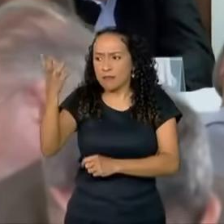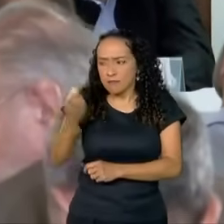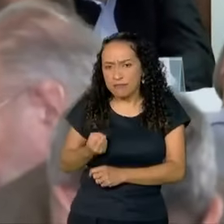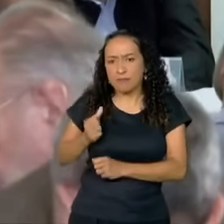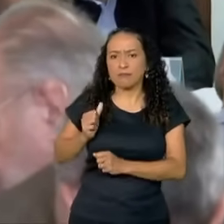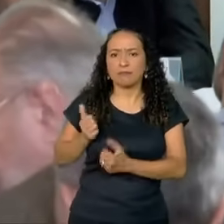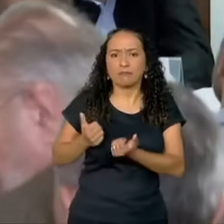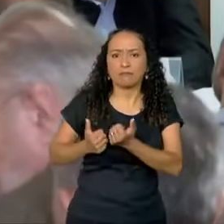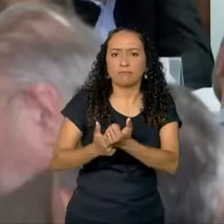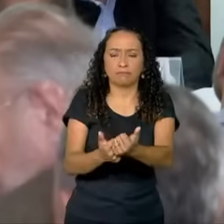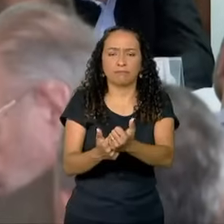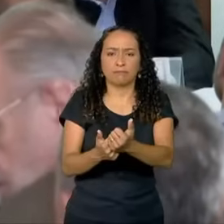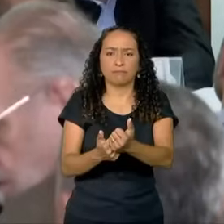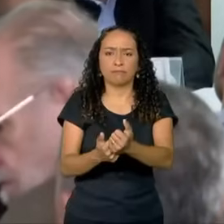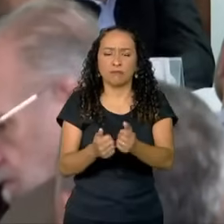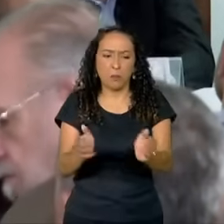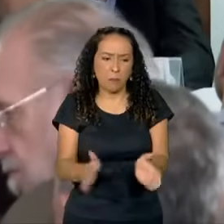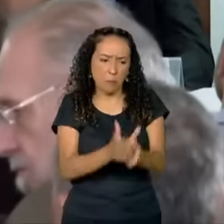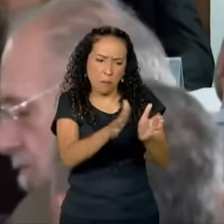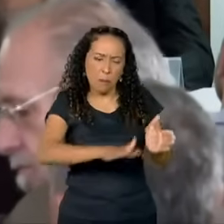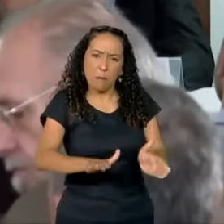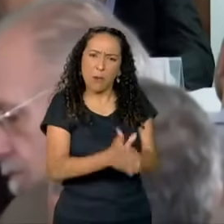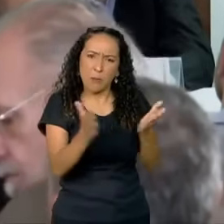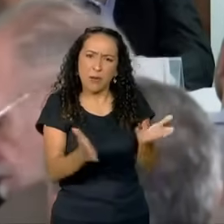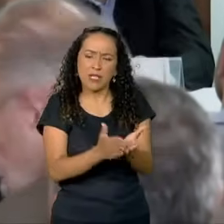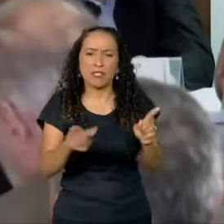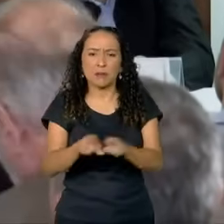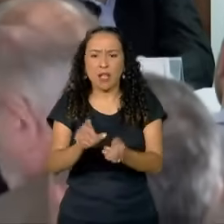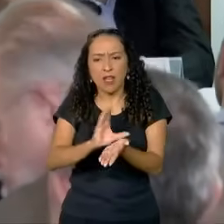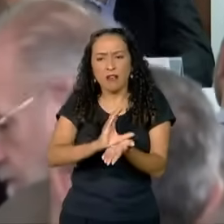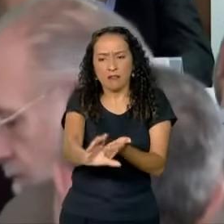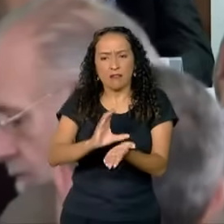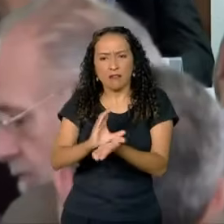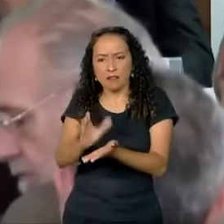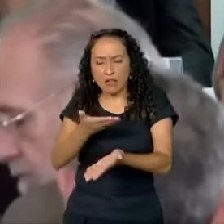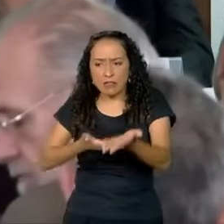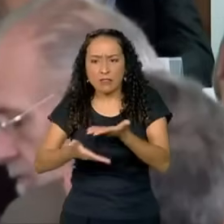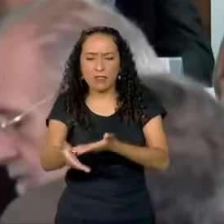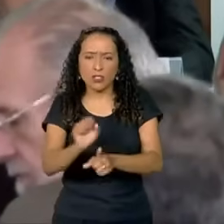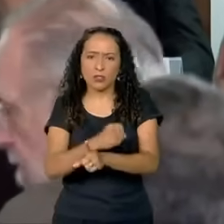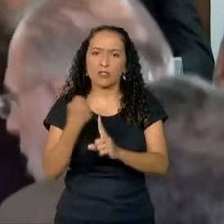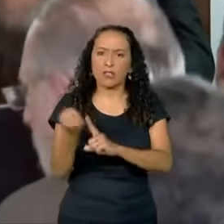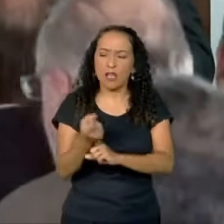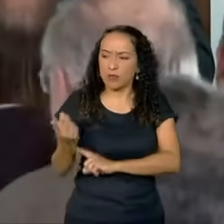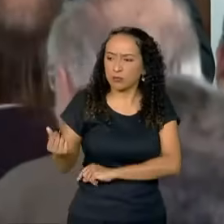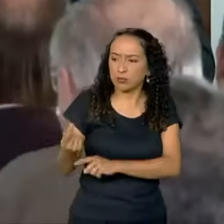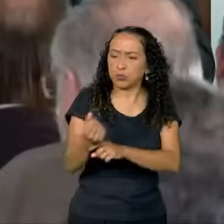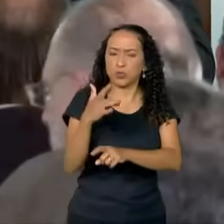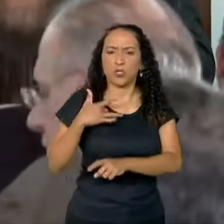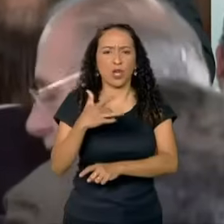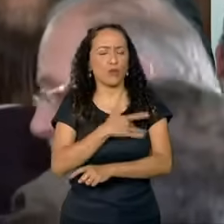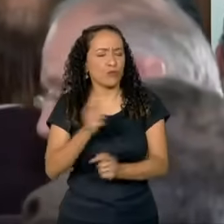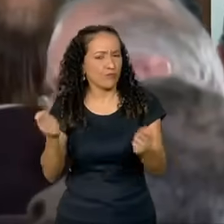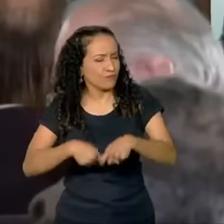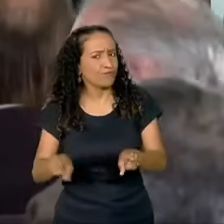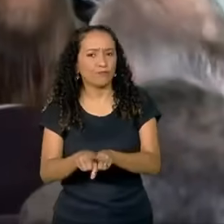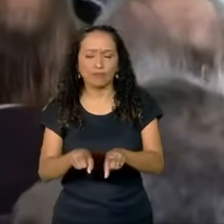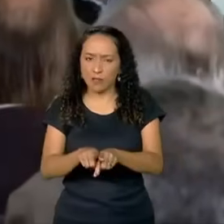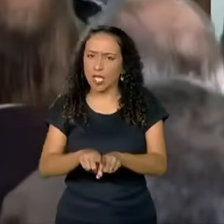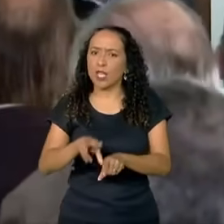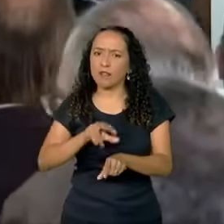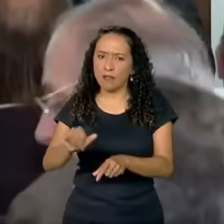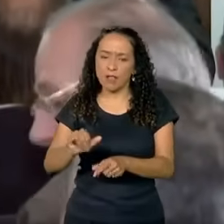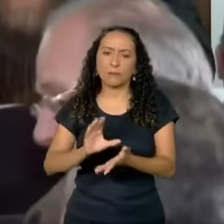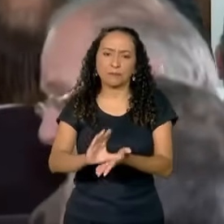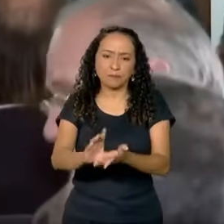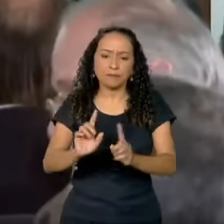em situação de pobreza que foi atingida, cofinanciamento da assistência social, custeio em saúde extraordinário que vai ser demandado,